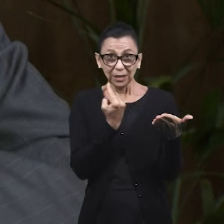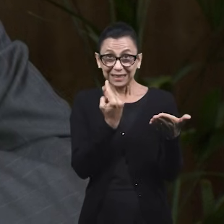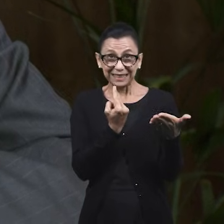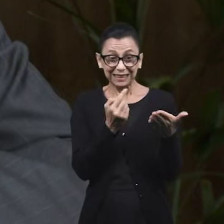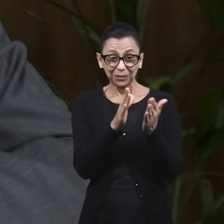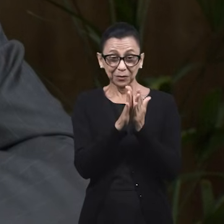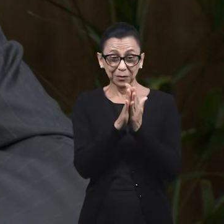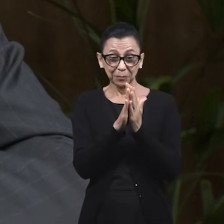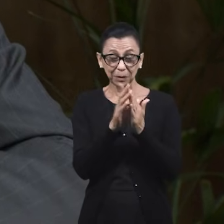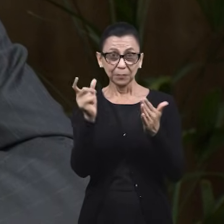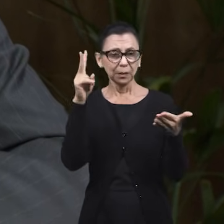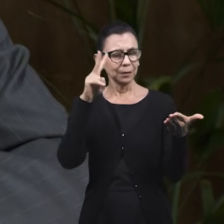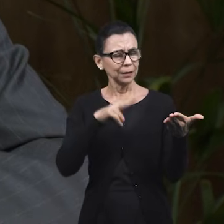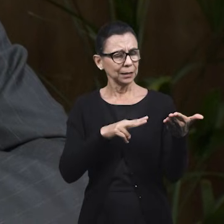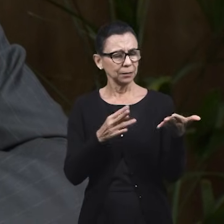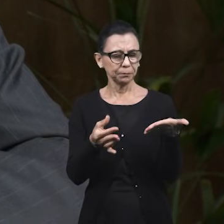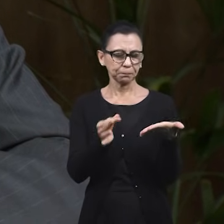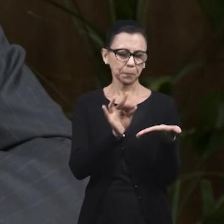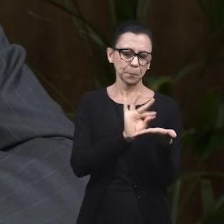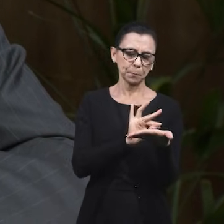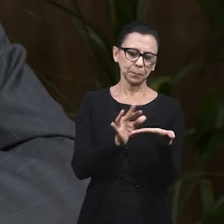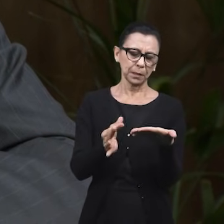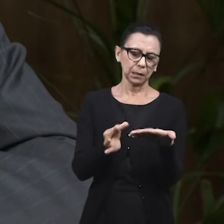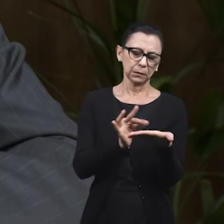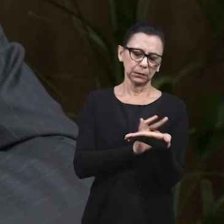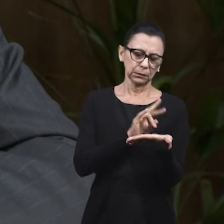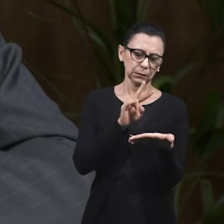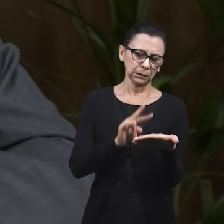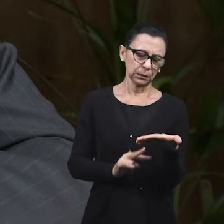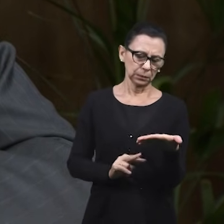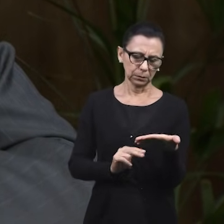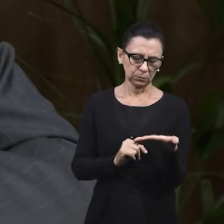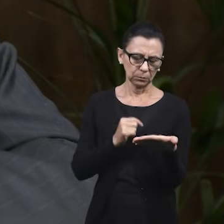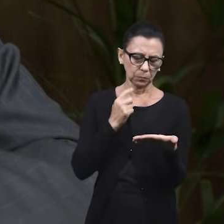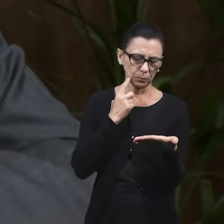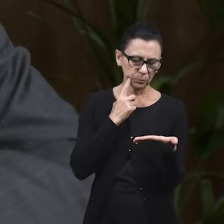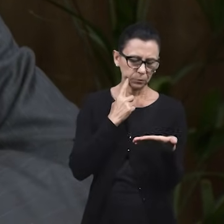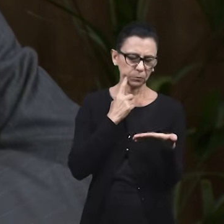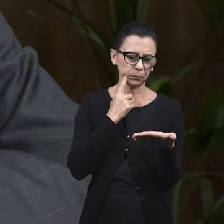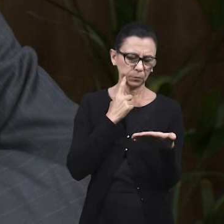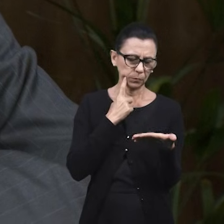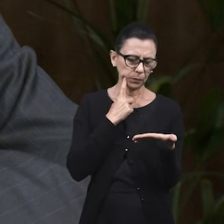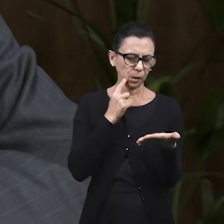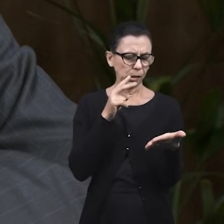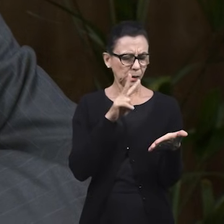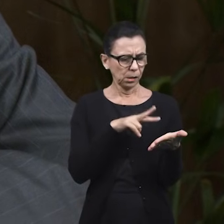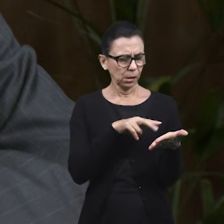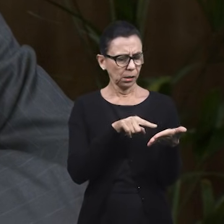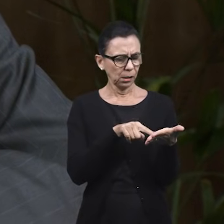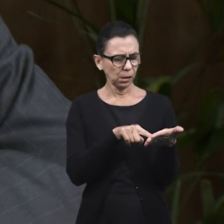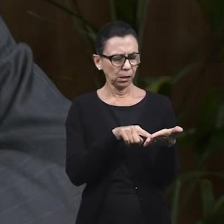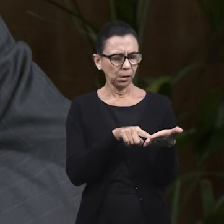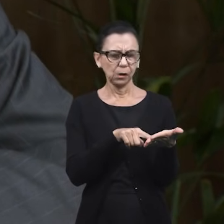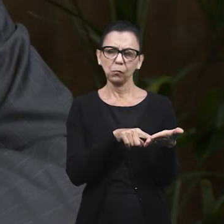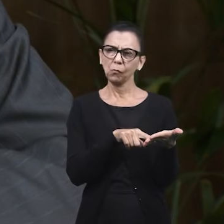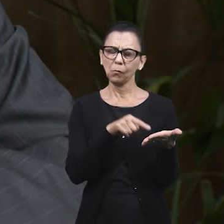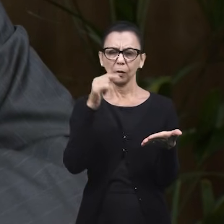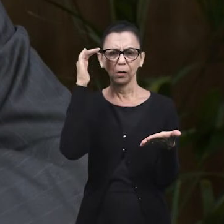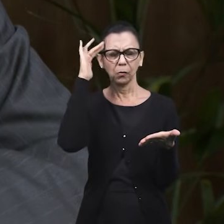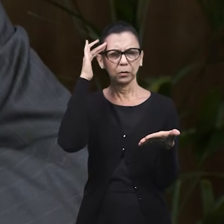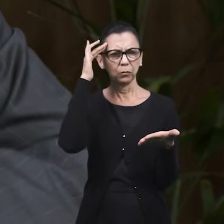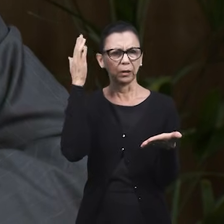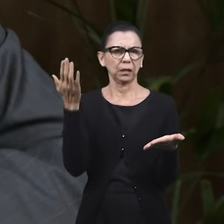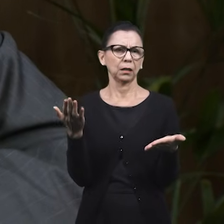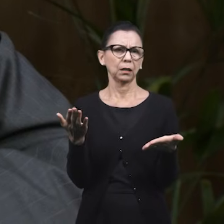Bíblia. Você está lendo a Bíblia. Chega um determinado momento, você está lendo uma coisa aqui e